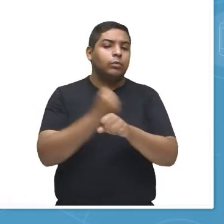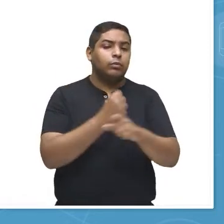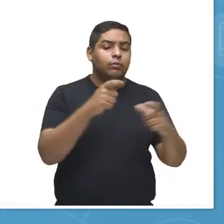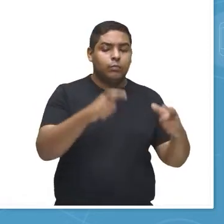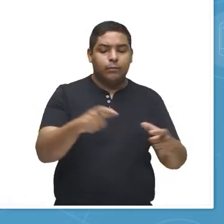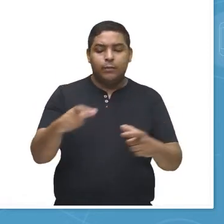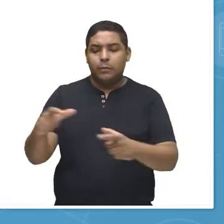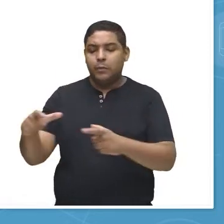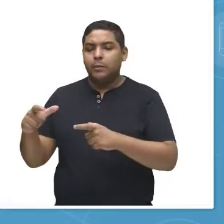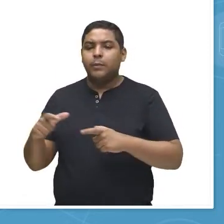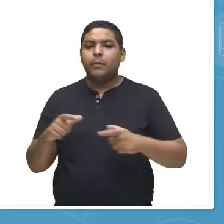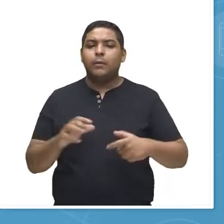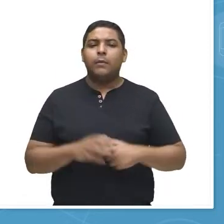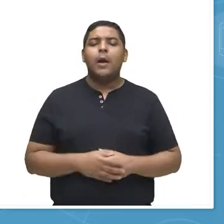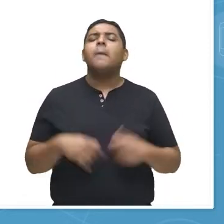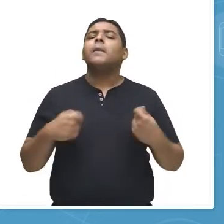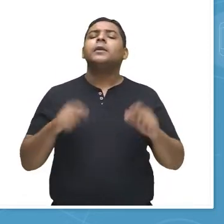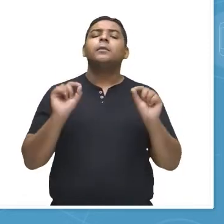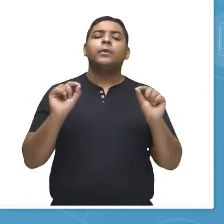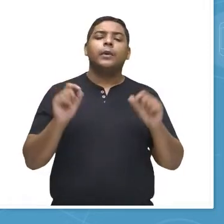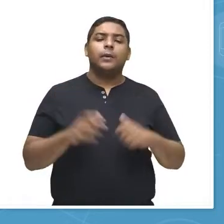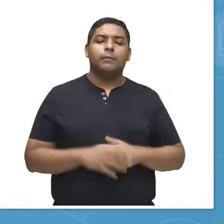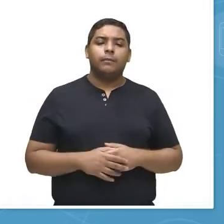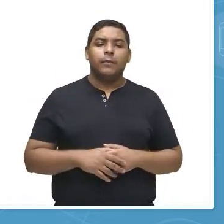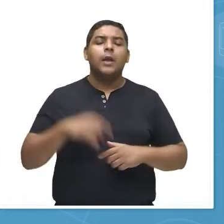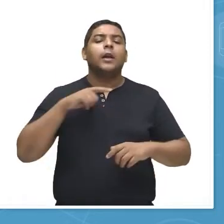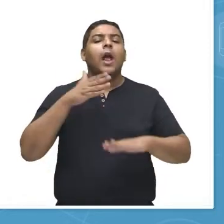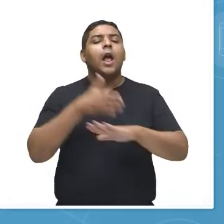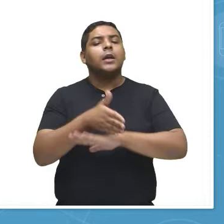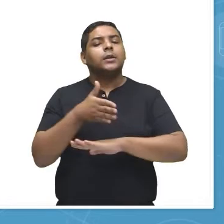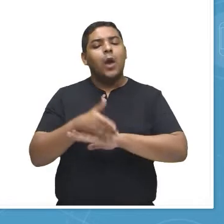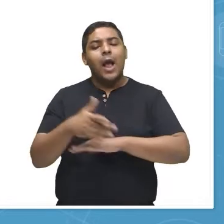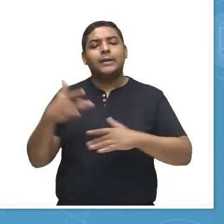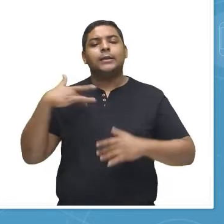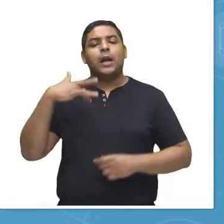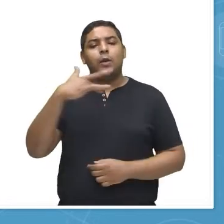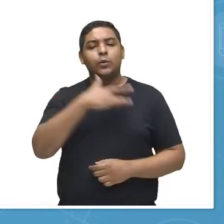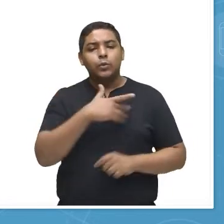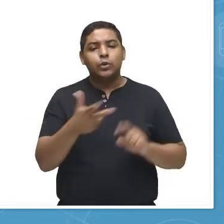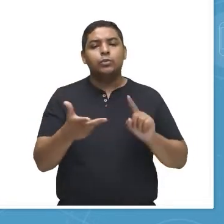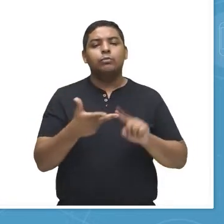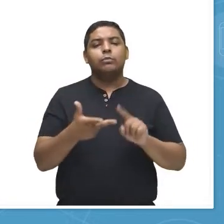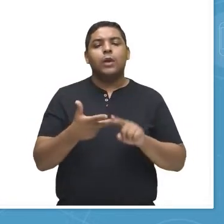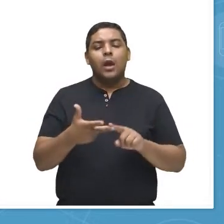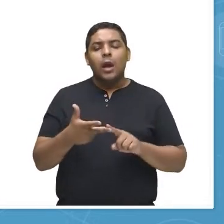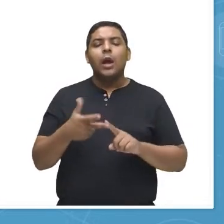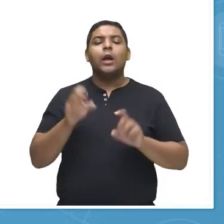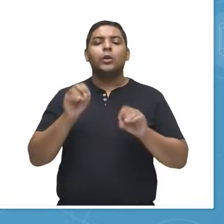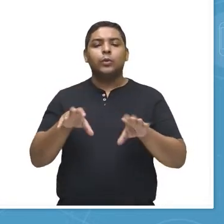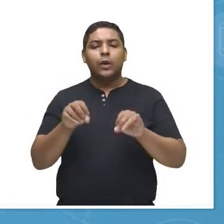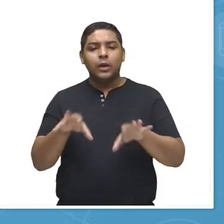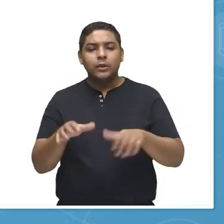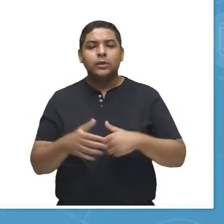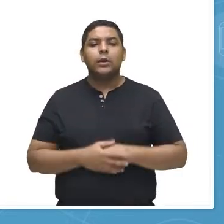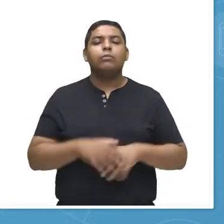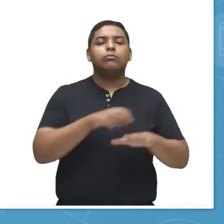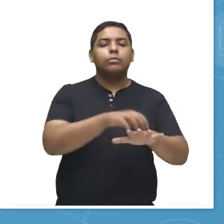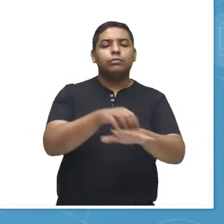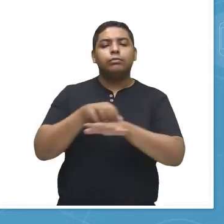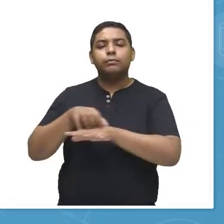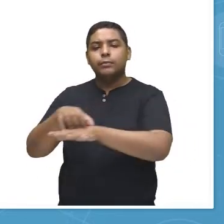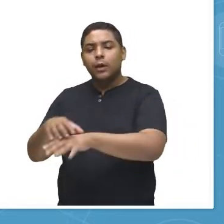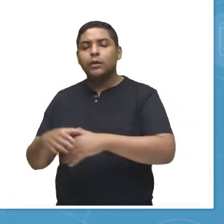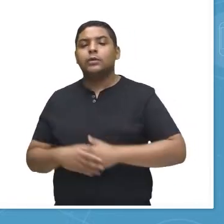tá? Nós precisamos de acesso à saúde, acesso à educação, transporte,